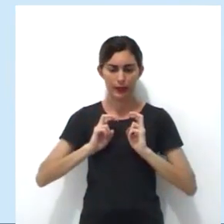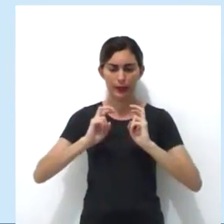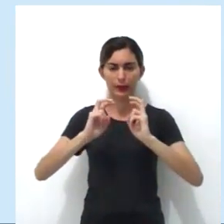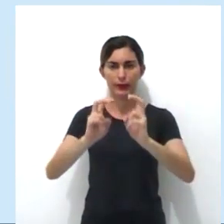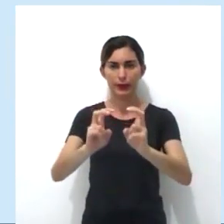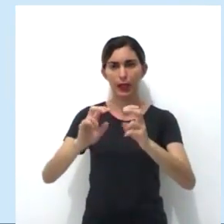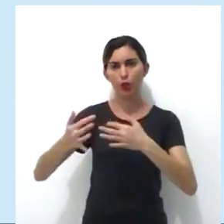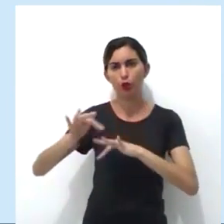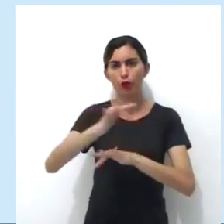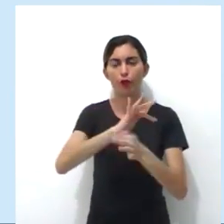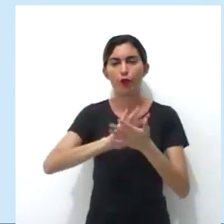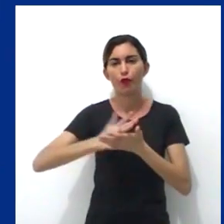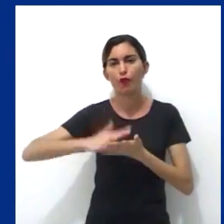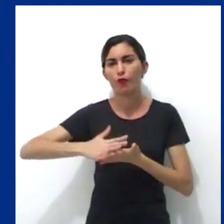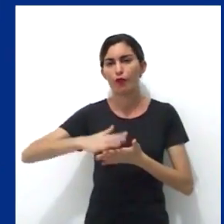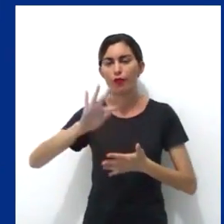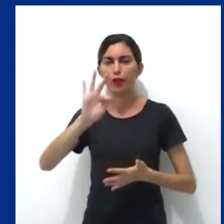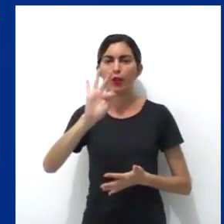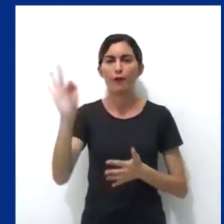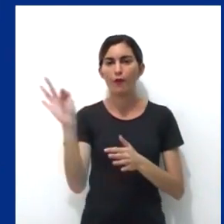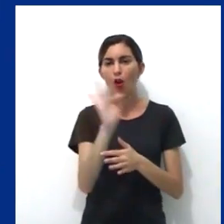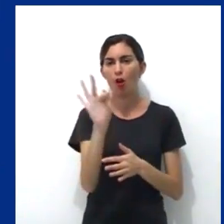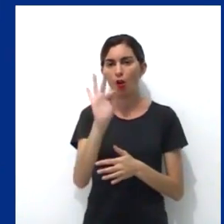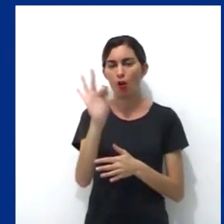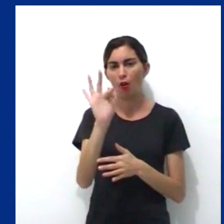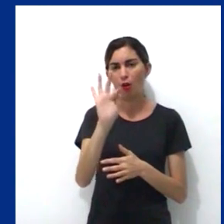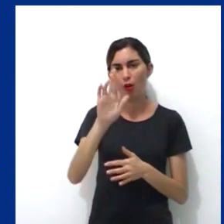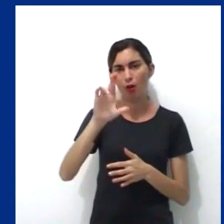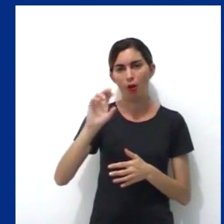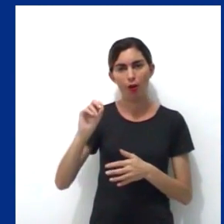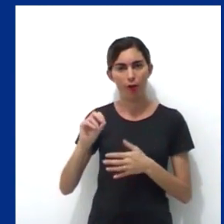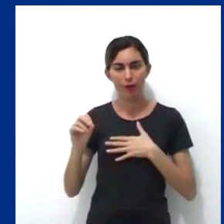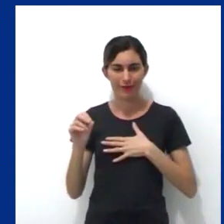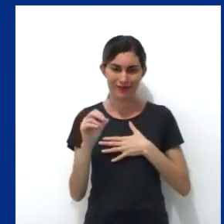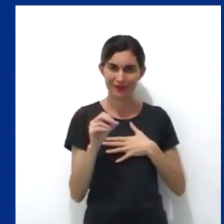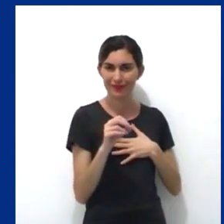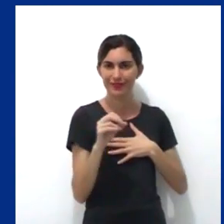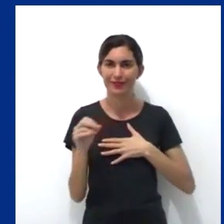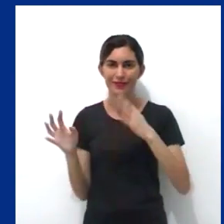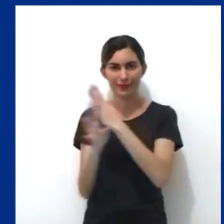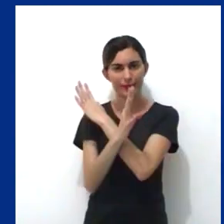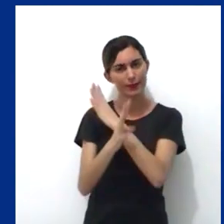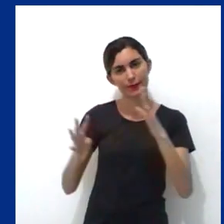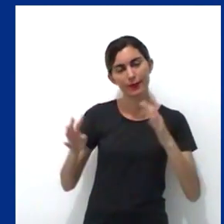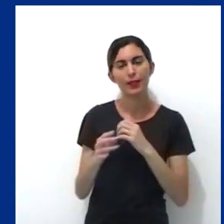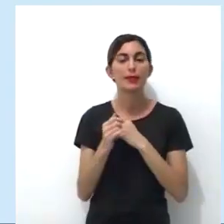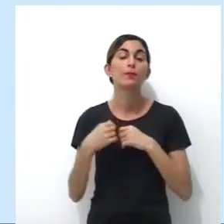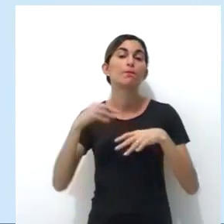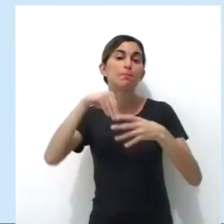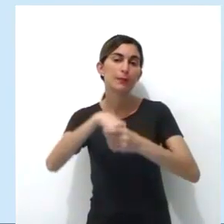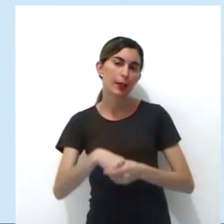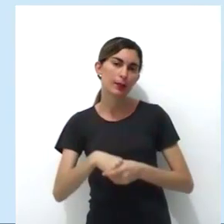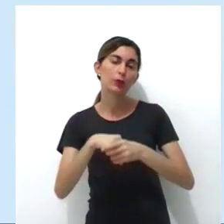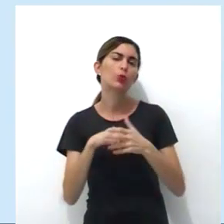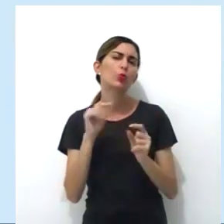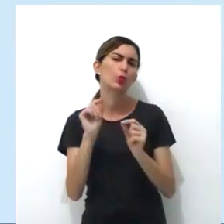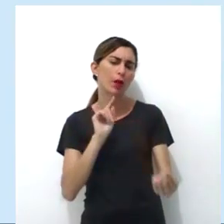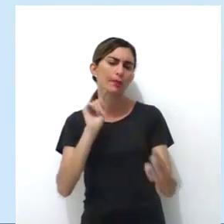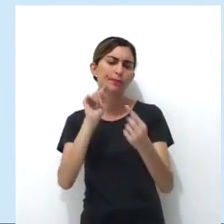no momento de falar também da nossa tradição das nossas festas juninas, que é característica da nossa região